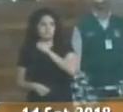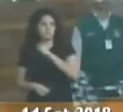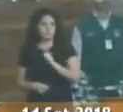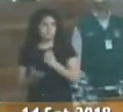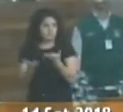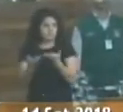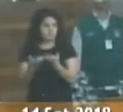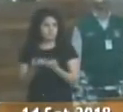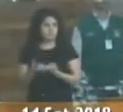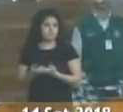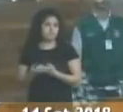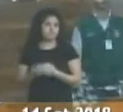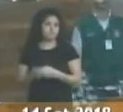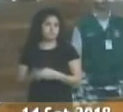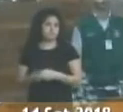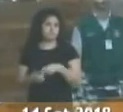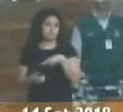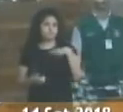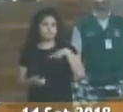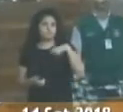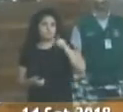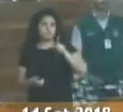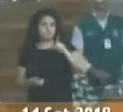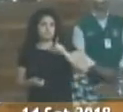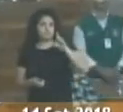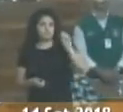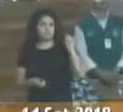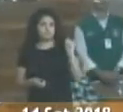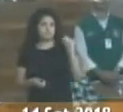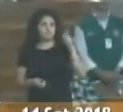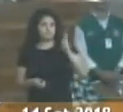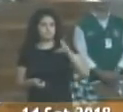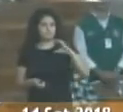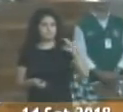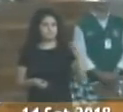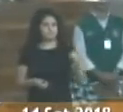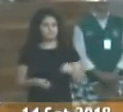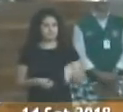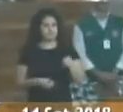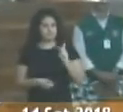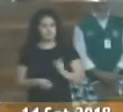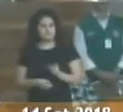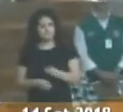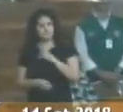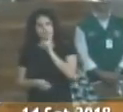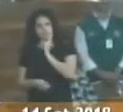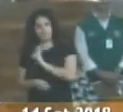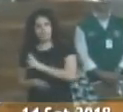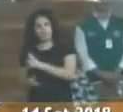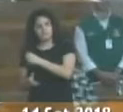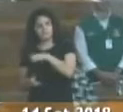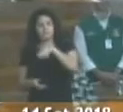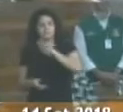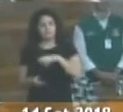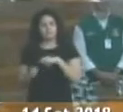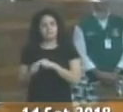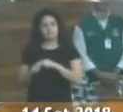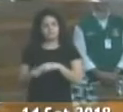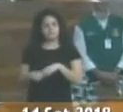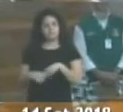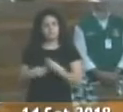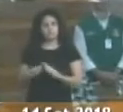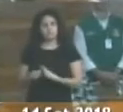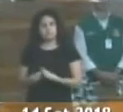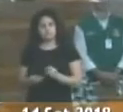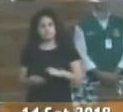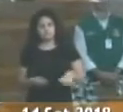dos moradores, tenho aqui o Glauco, que é um grande incentivador, está sempre lá chamando, Bruna, vamos fazer alguma coisa com essas crianças e